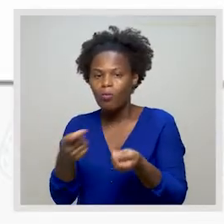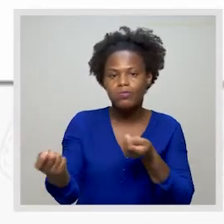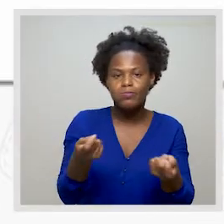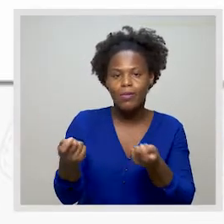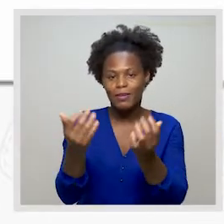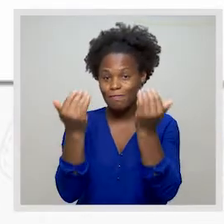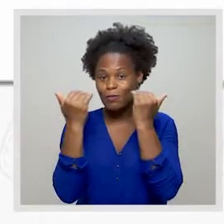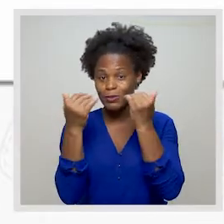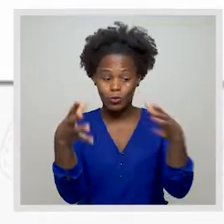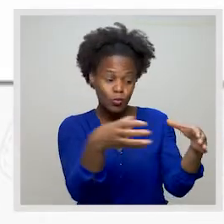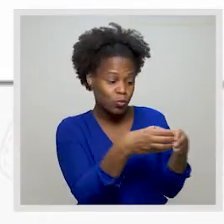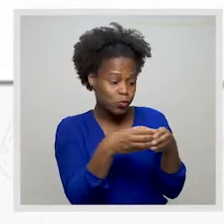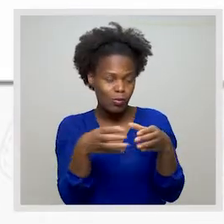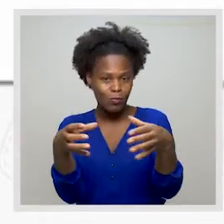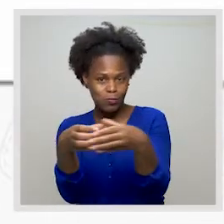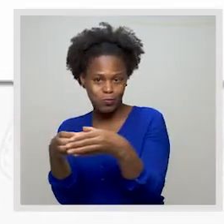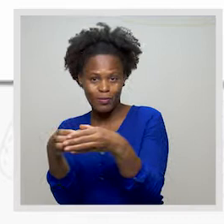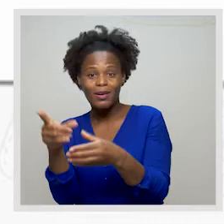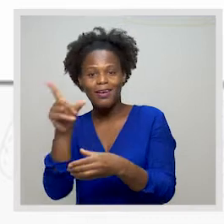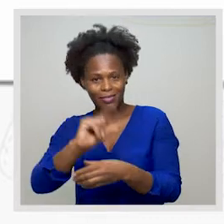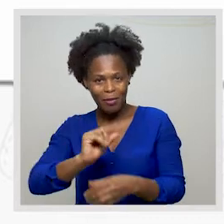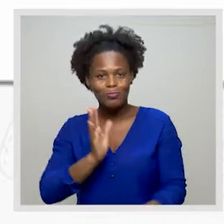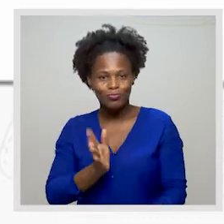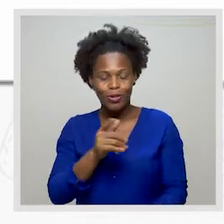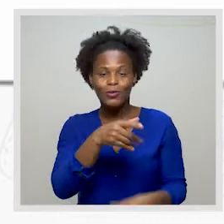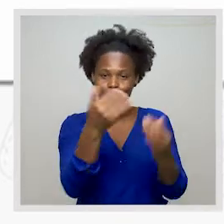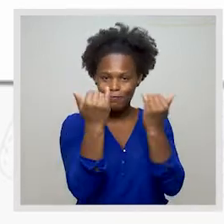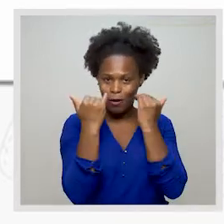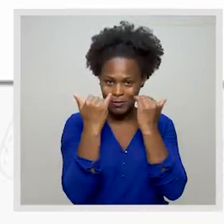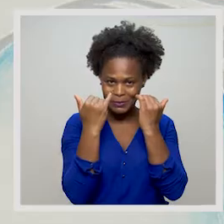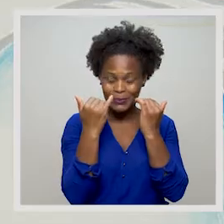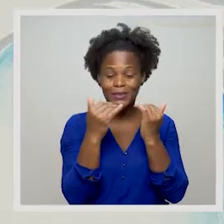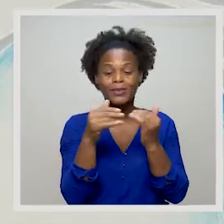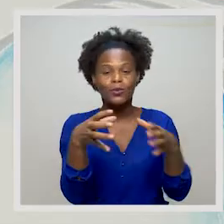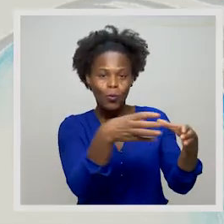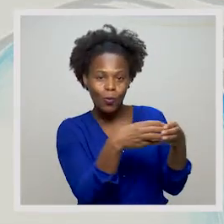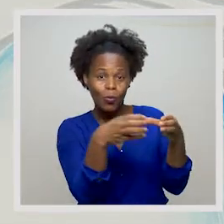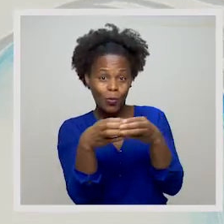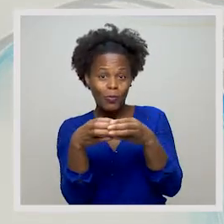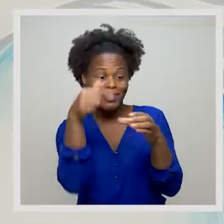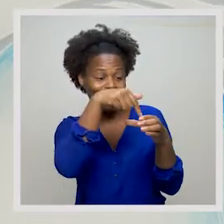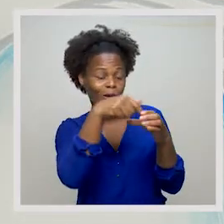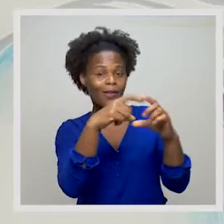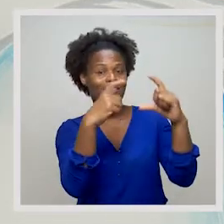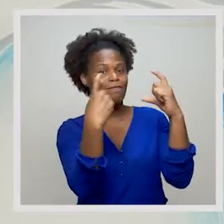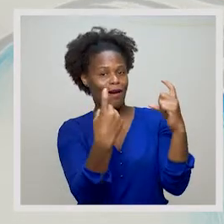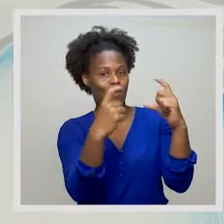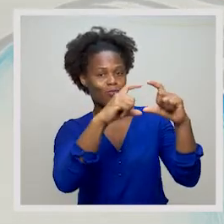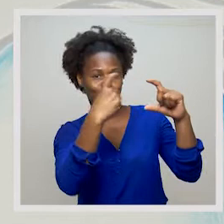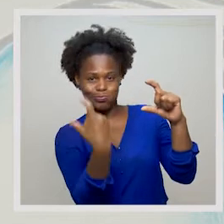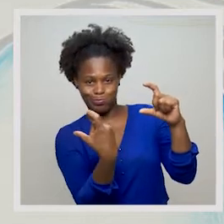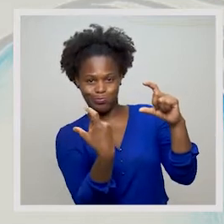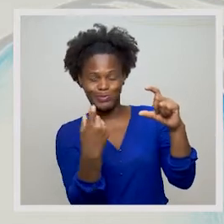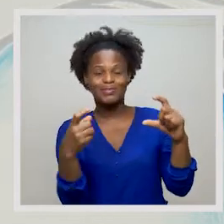e organização de dados agrupados e agrupamos os dados em intervalos de